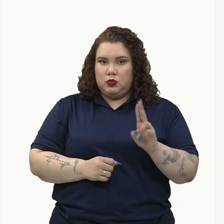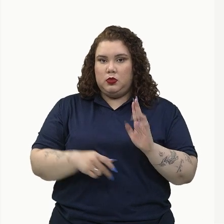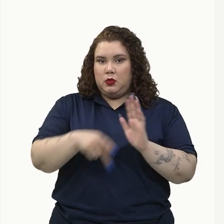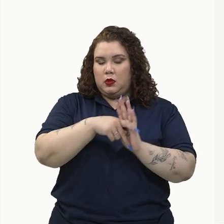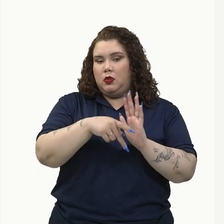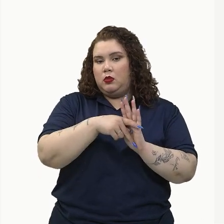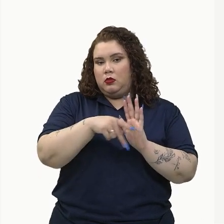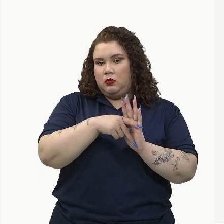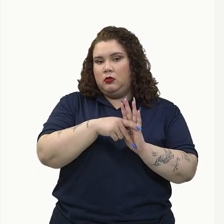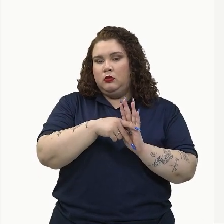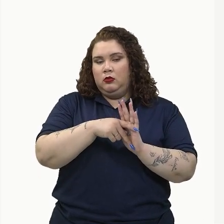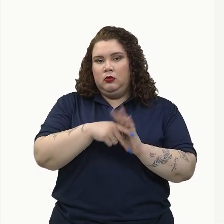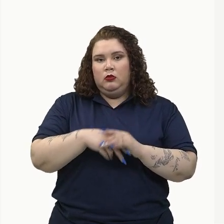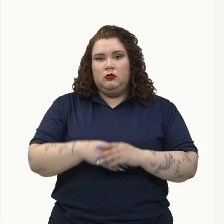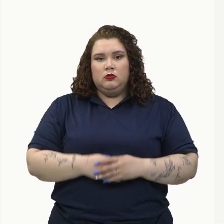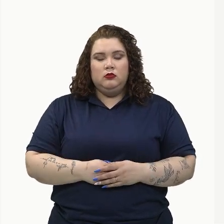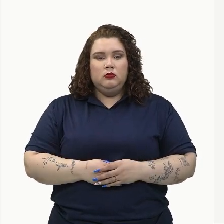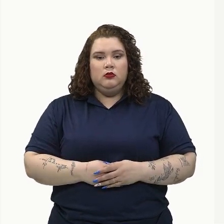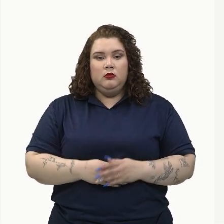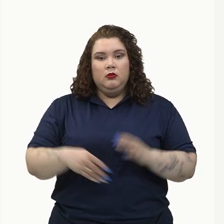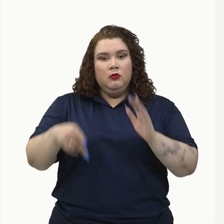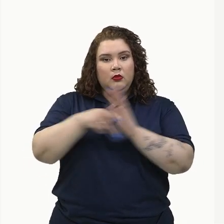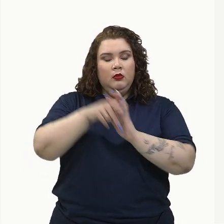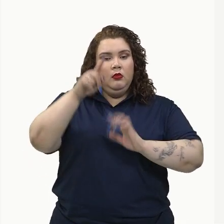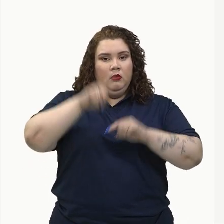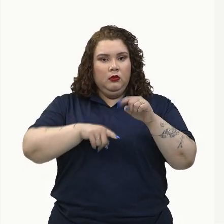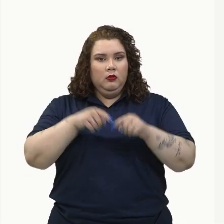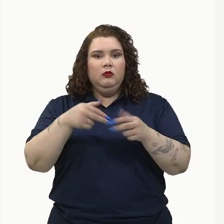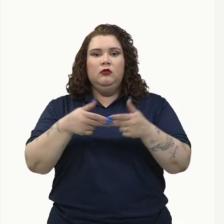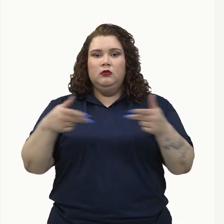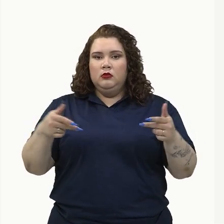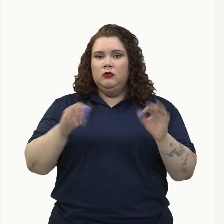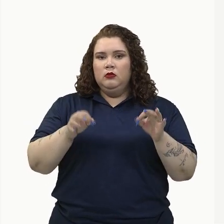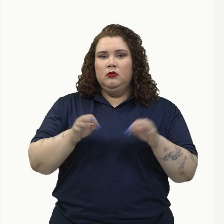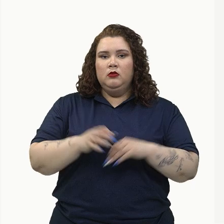funcionamento exatamente desses dispositivos, dos receptores.